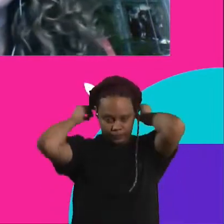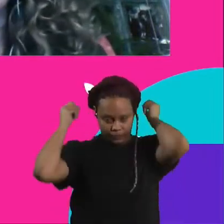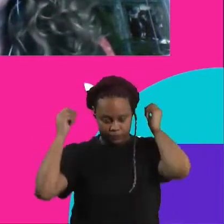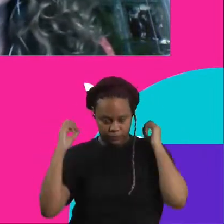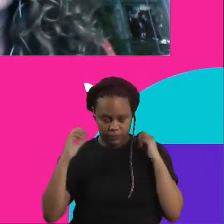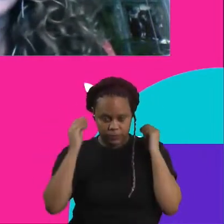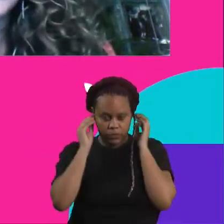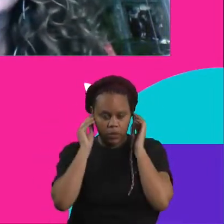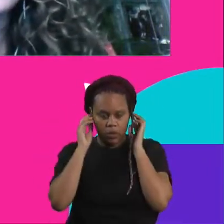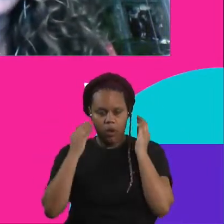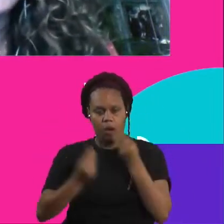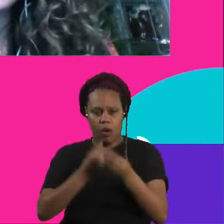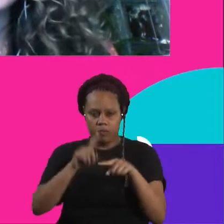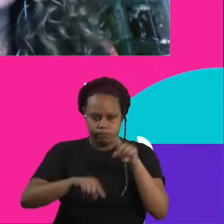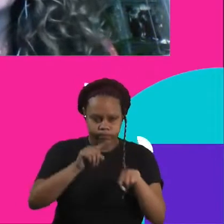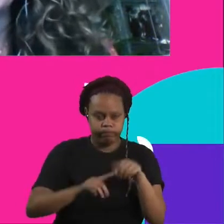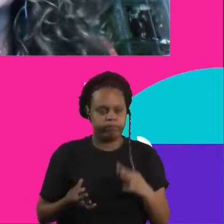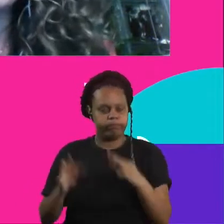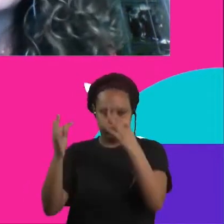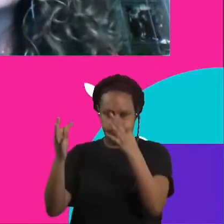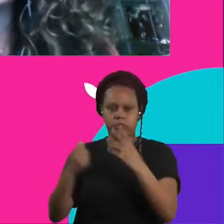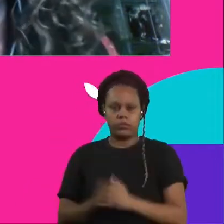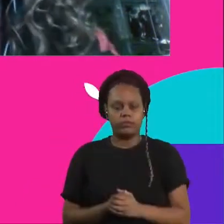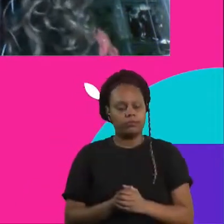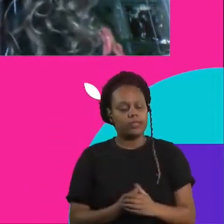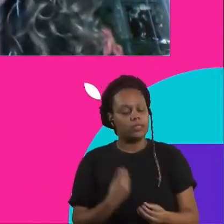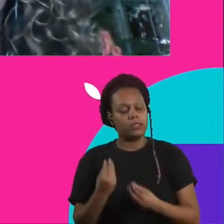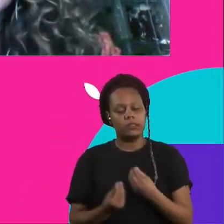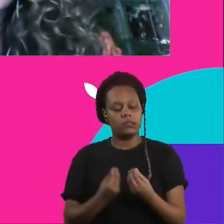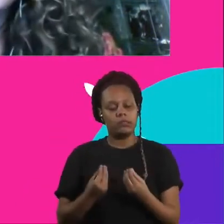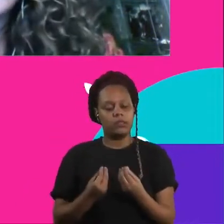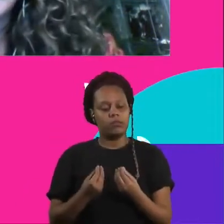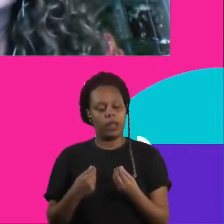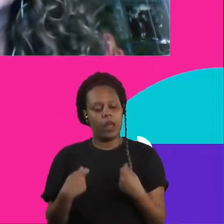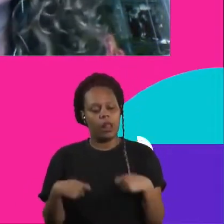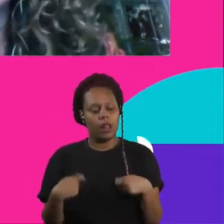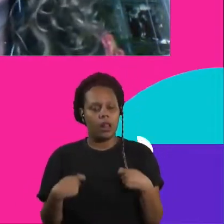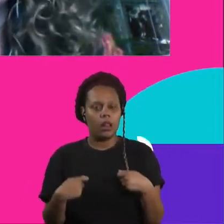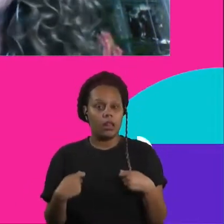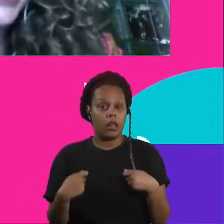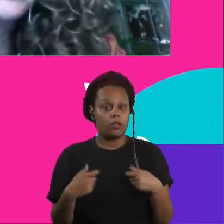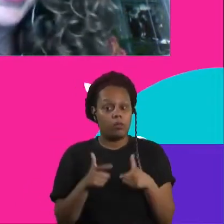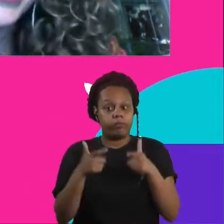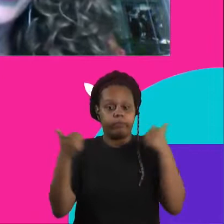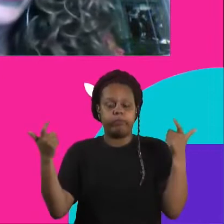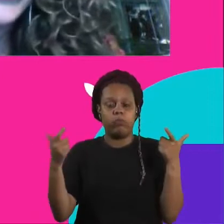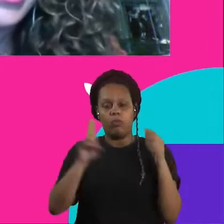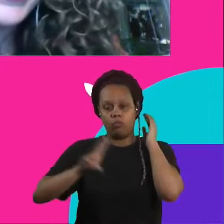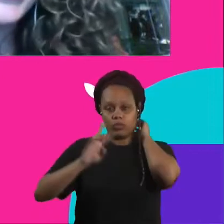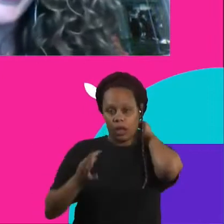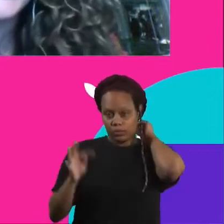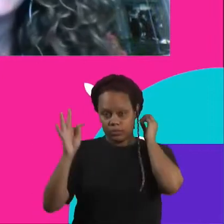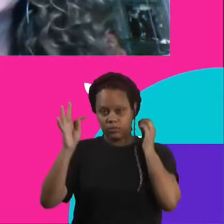instrumentos tecnológicos e analíticos, e também comenta sobre a necessidade cada vez maior da gente usar a tecnologia para o bem, né, que é todo